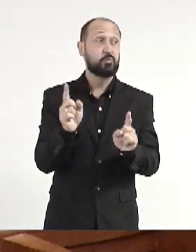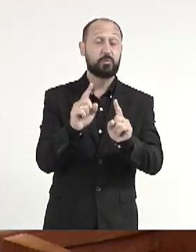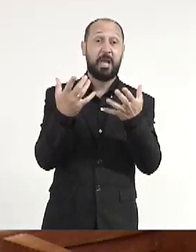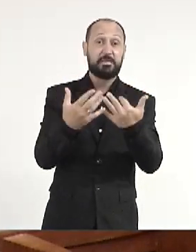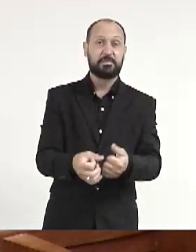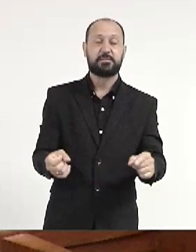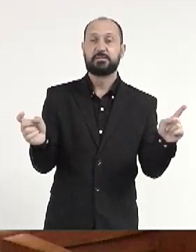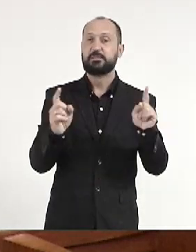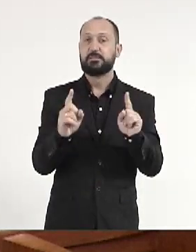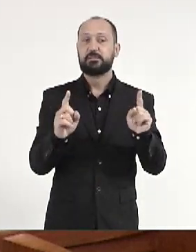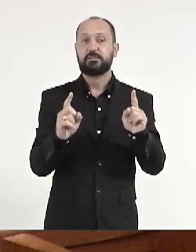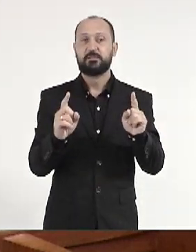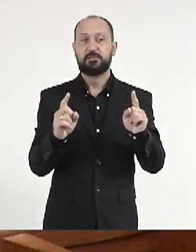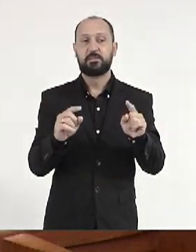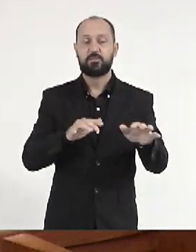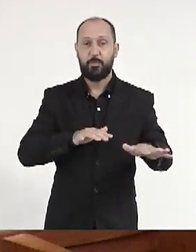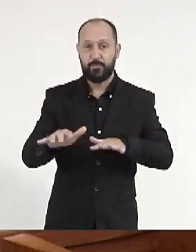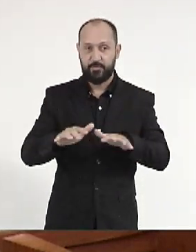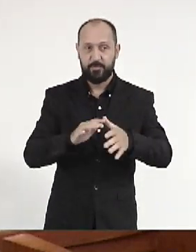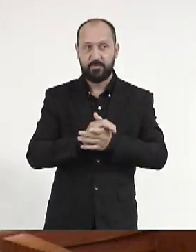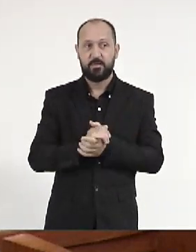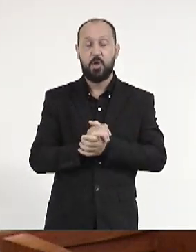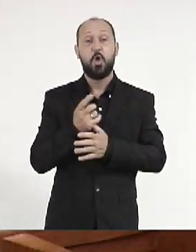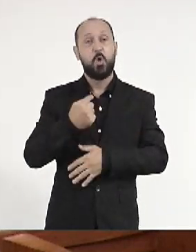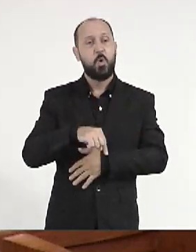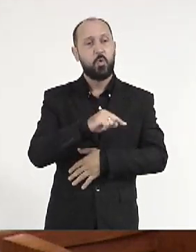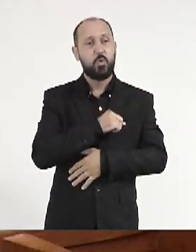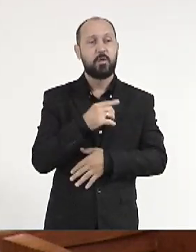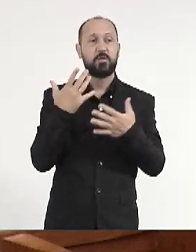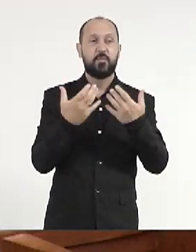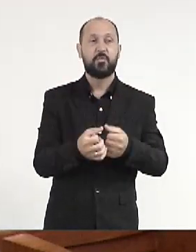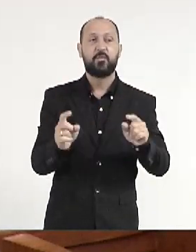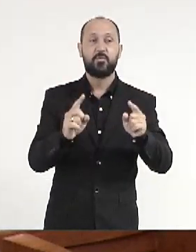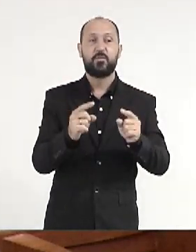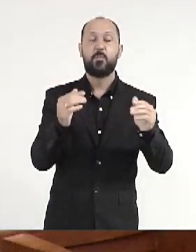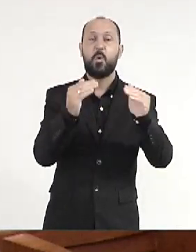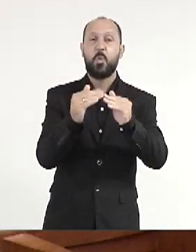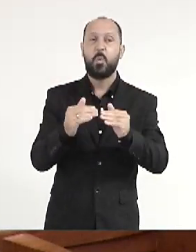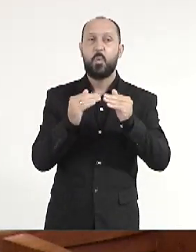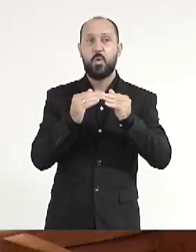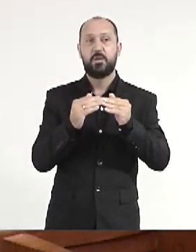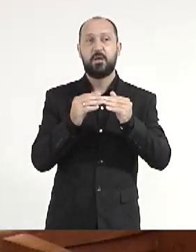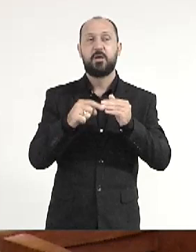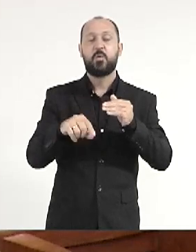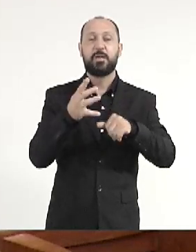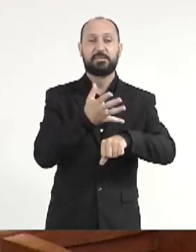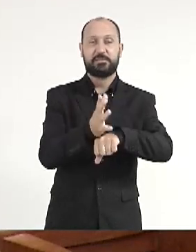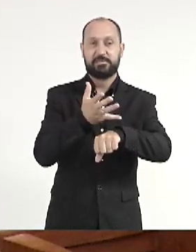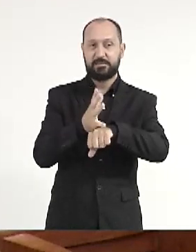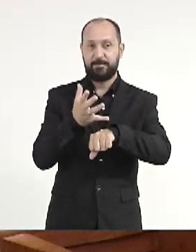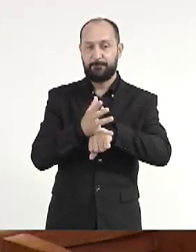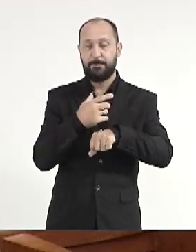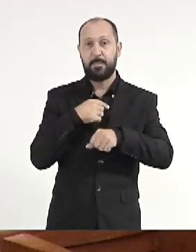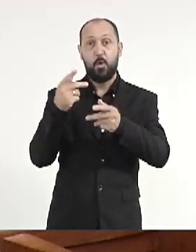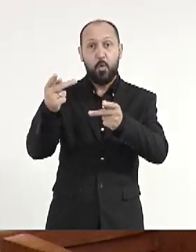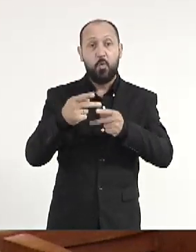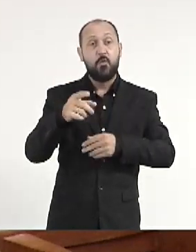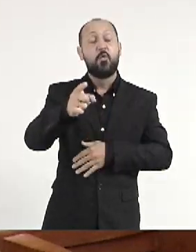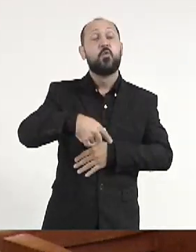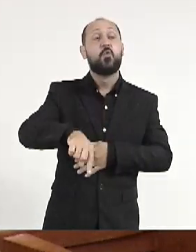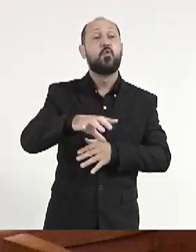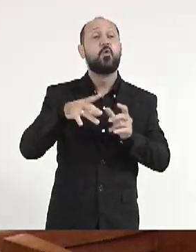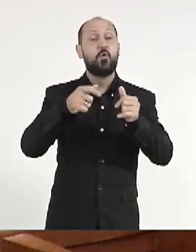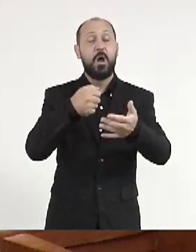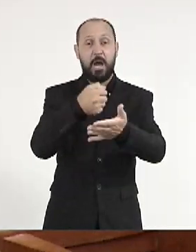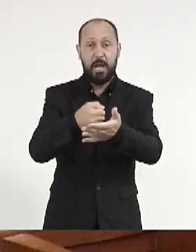vamos aceitar este movimento. Nós não vamos concordar com essa prática. E convido todos aqueles